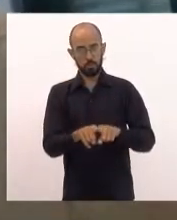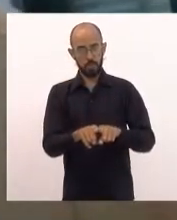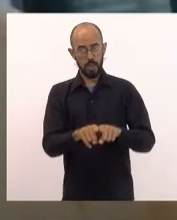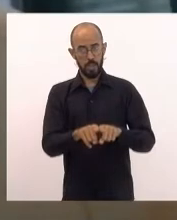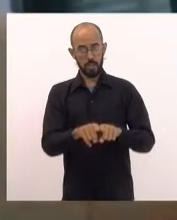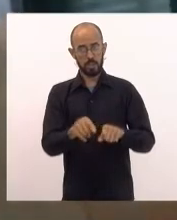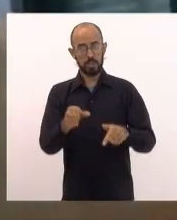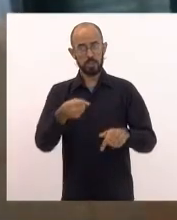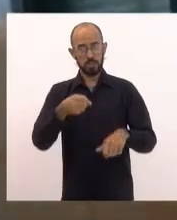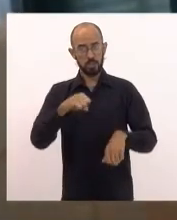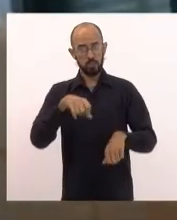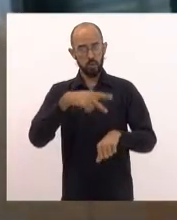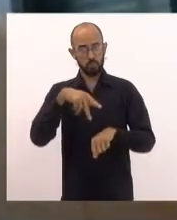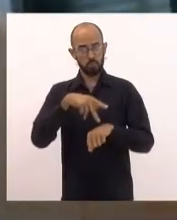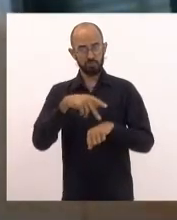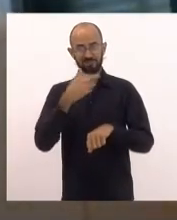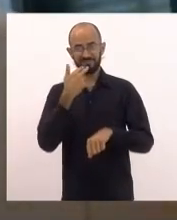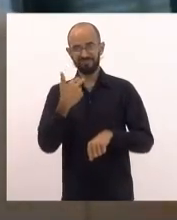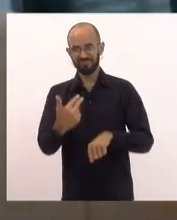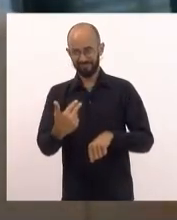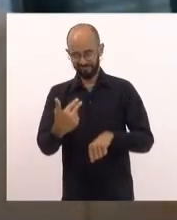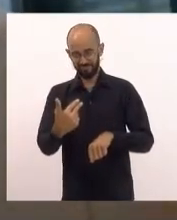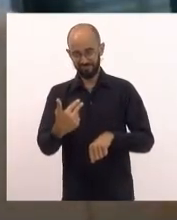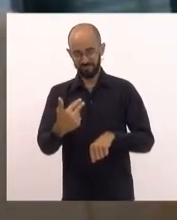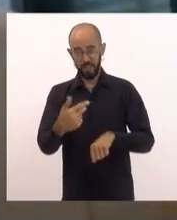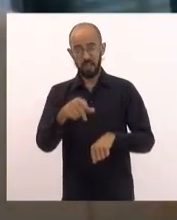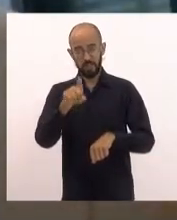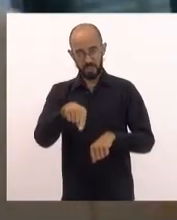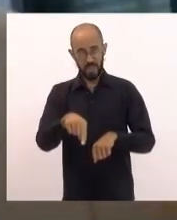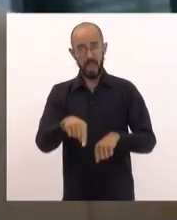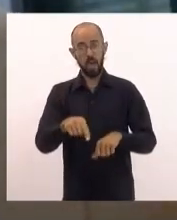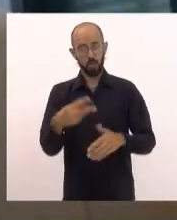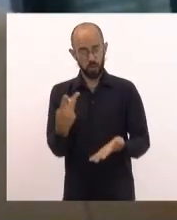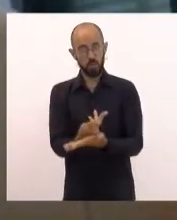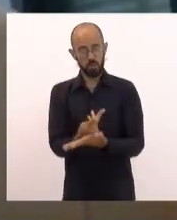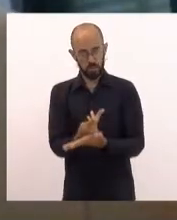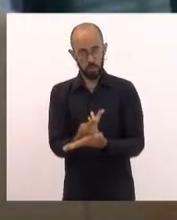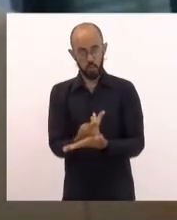nacional, que é o caso. Nós já comunicamos à prefeitura,